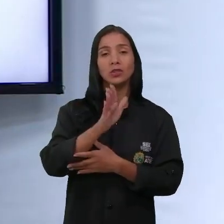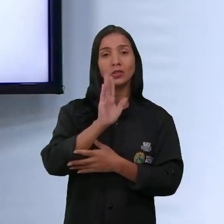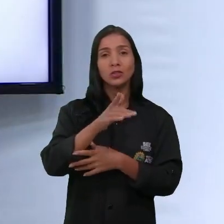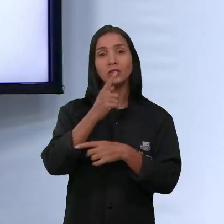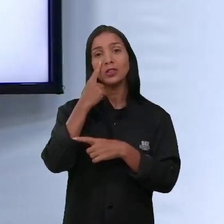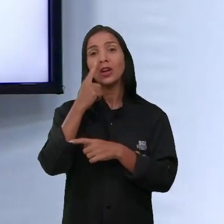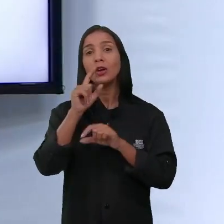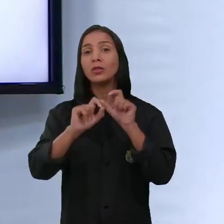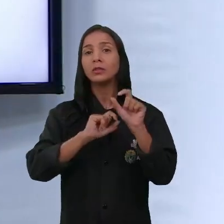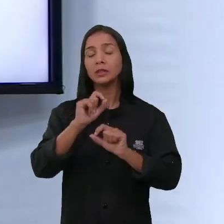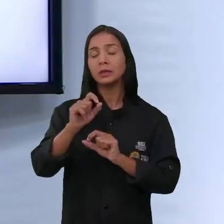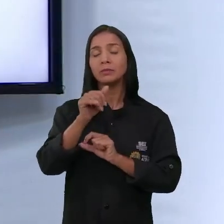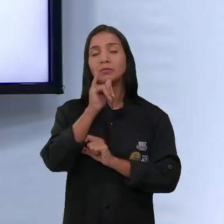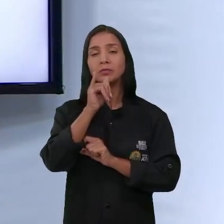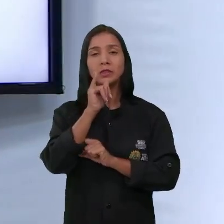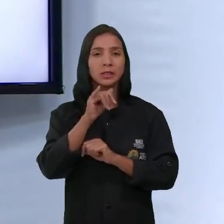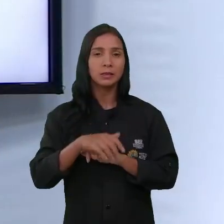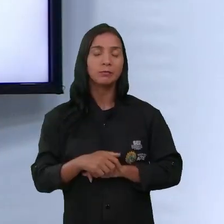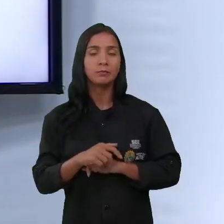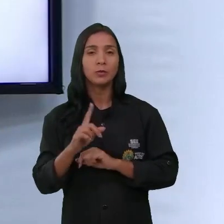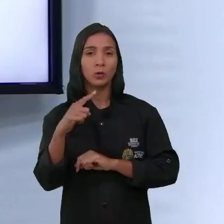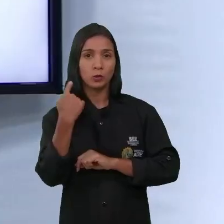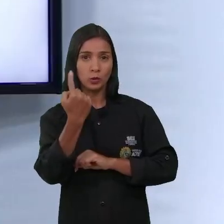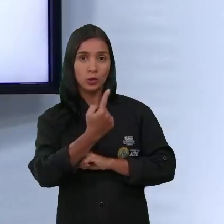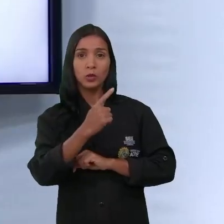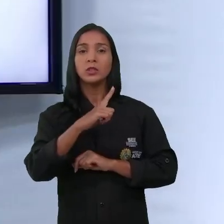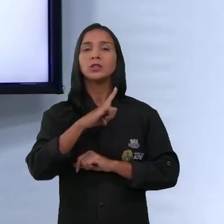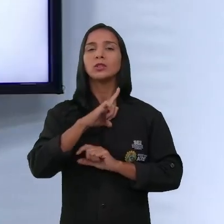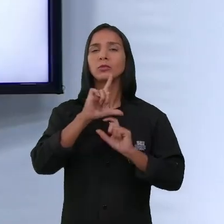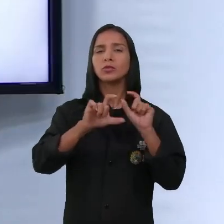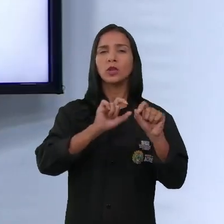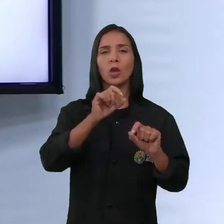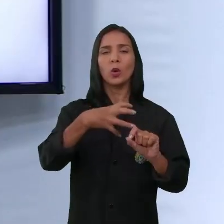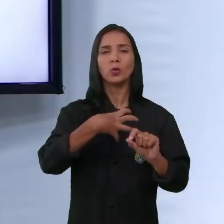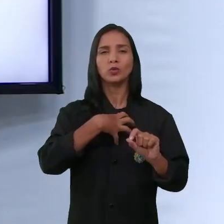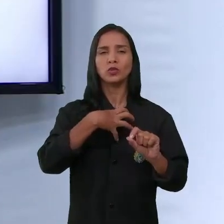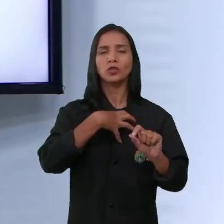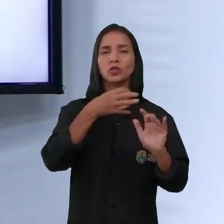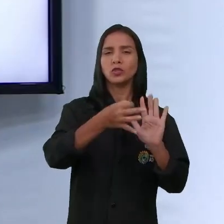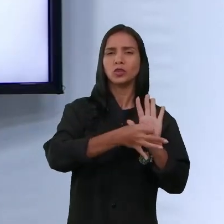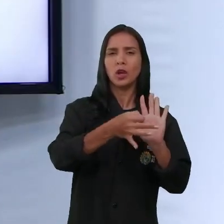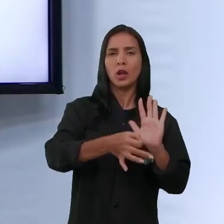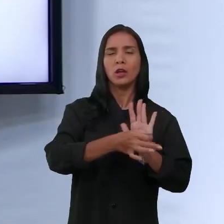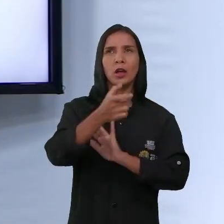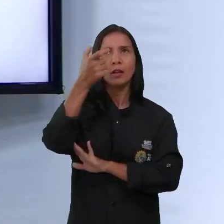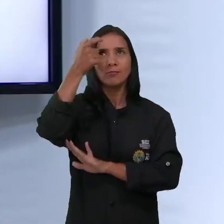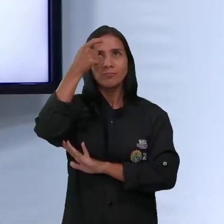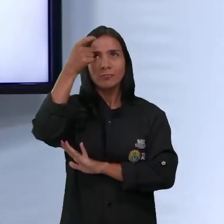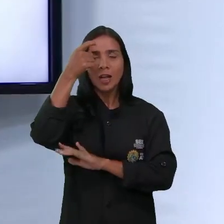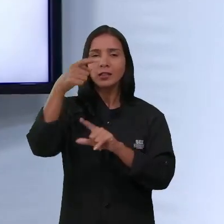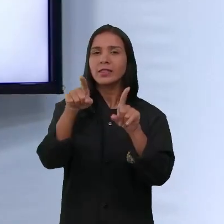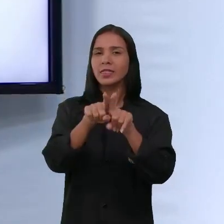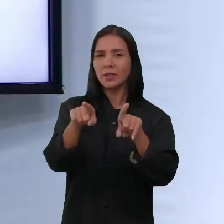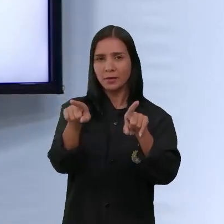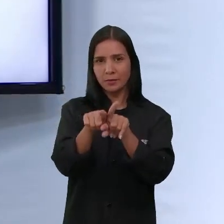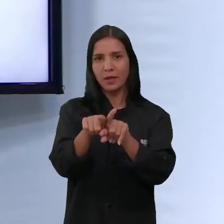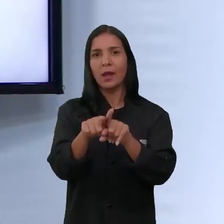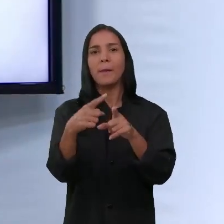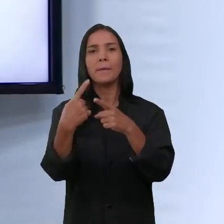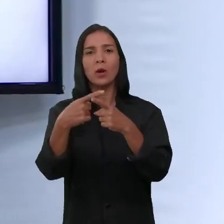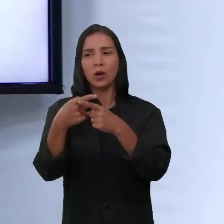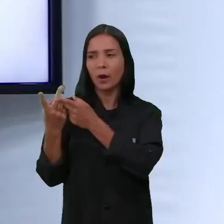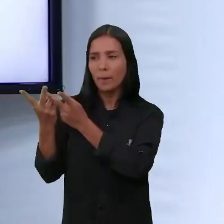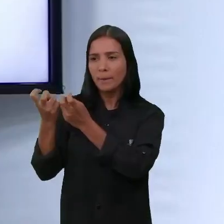que todos nós temos o senso, no sentido de perceber quais são as